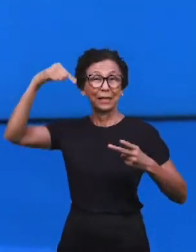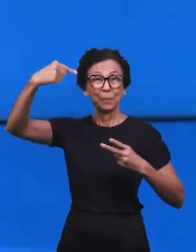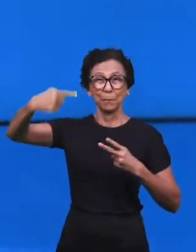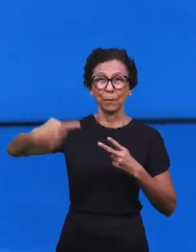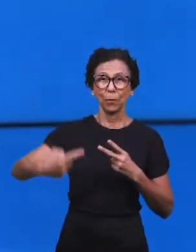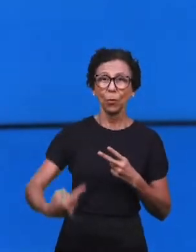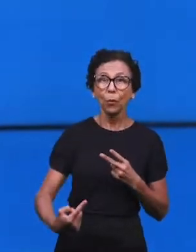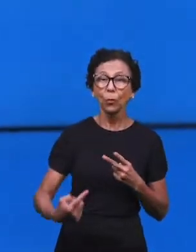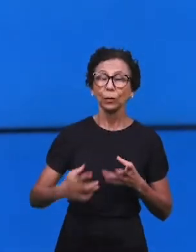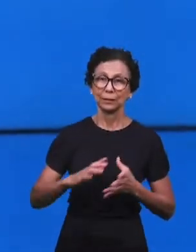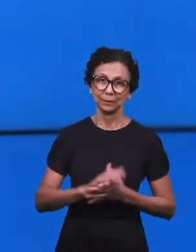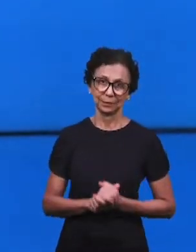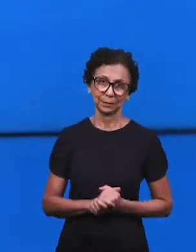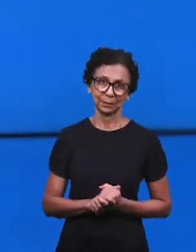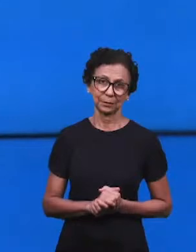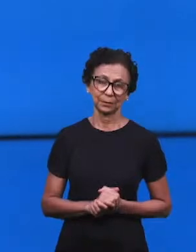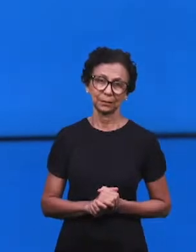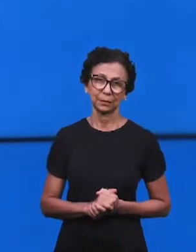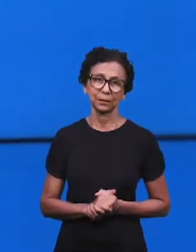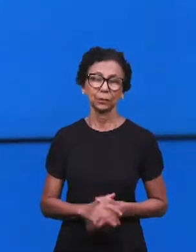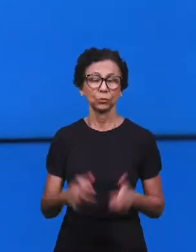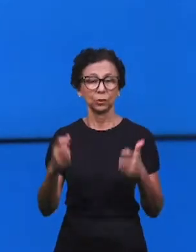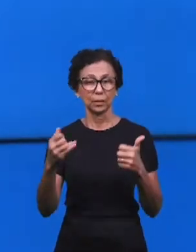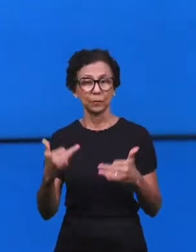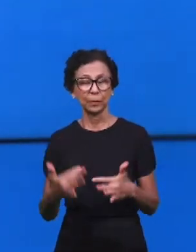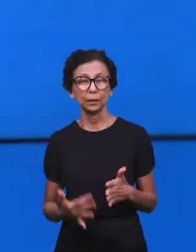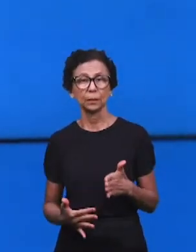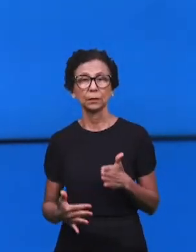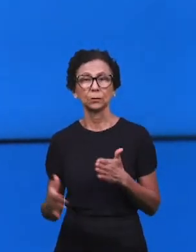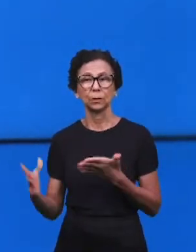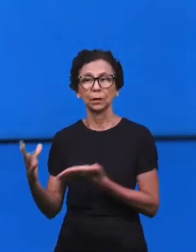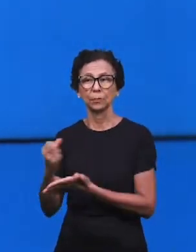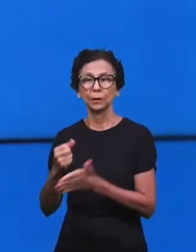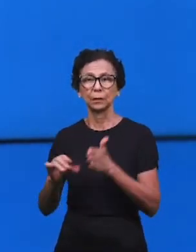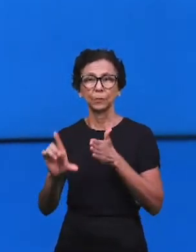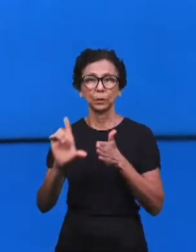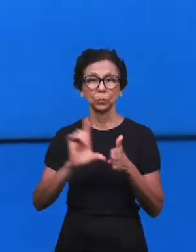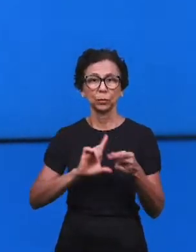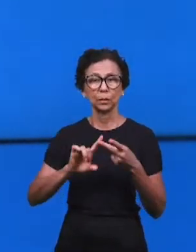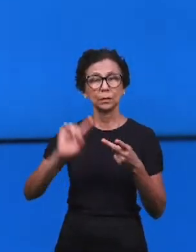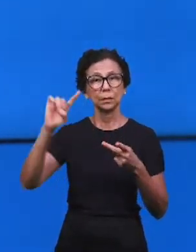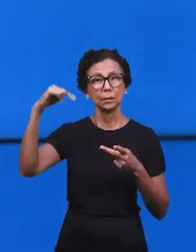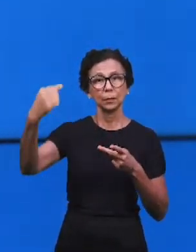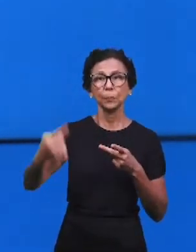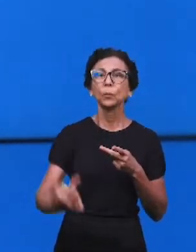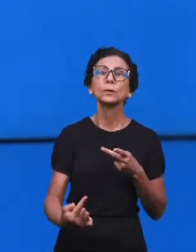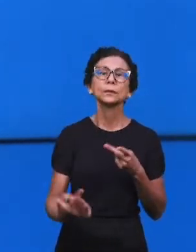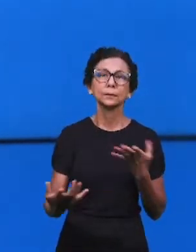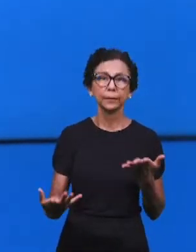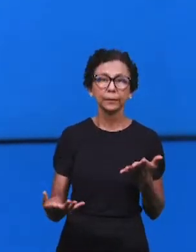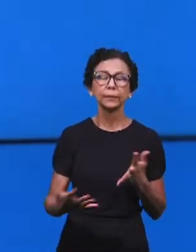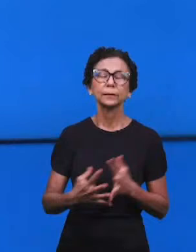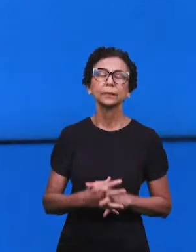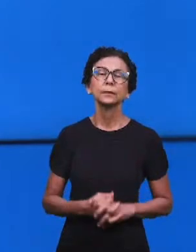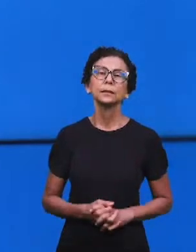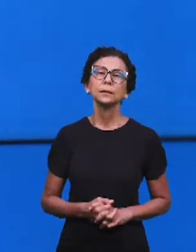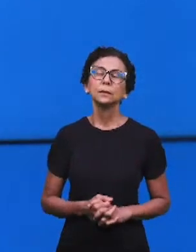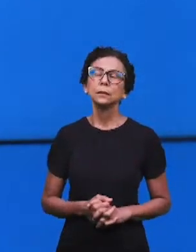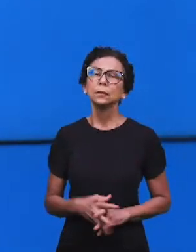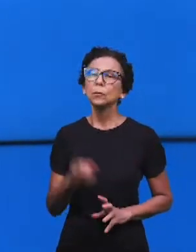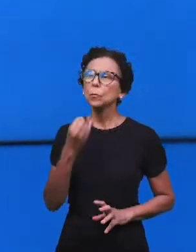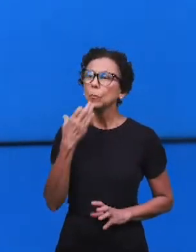do arrebatamento da igreja e após o arrebatamento da igreja. E muito bem colocado nos textos, de Mateus